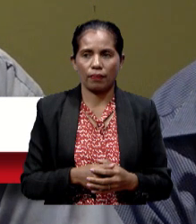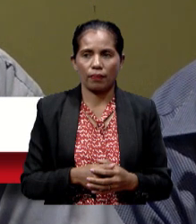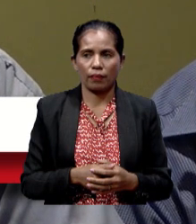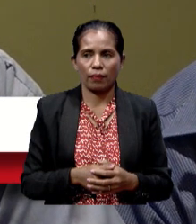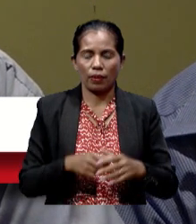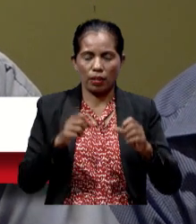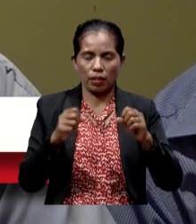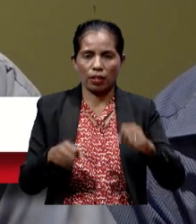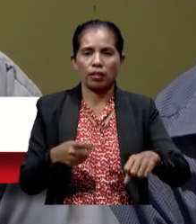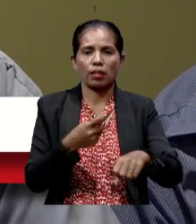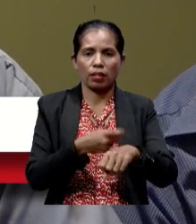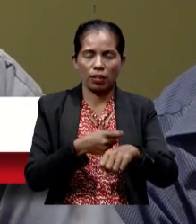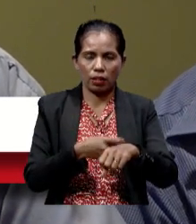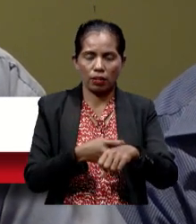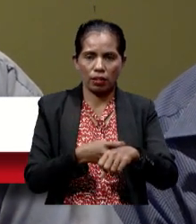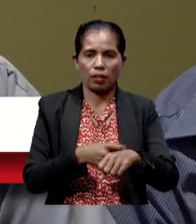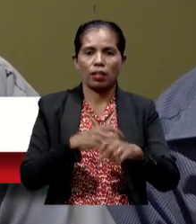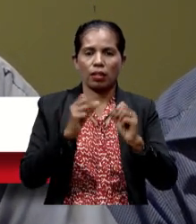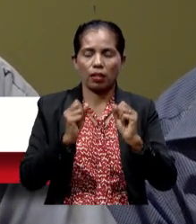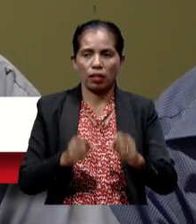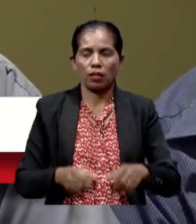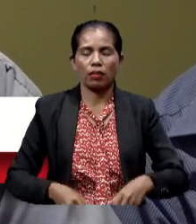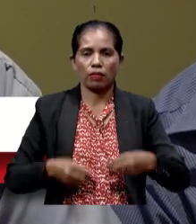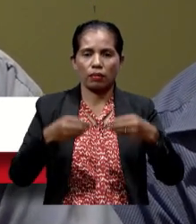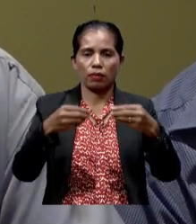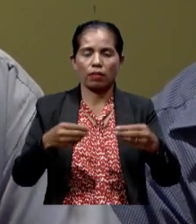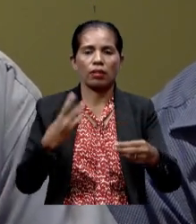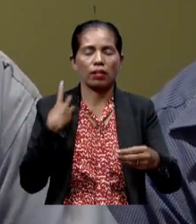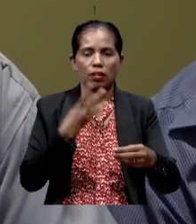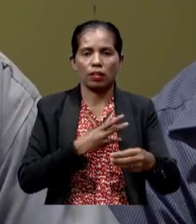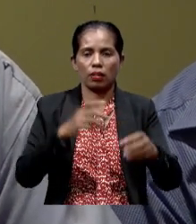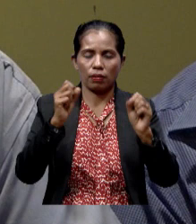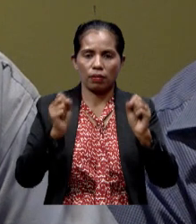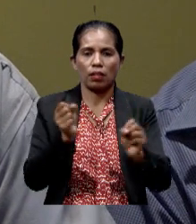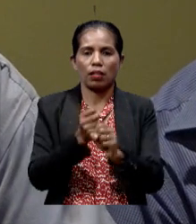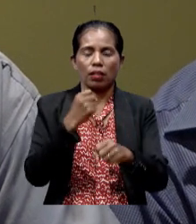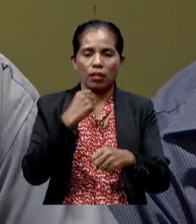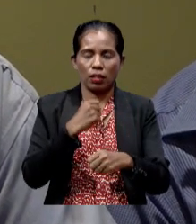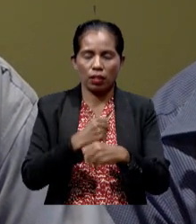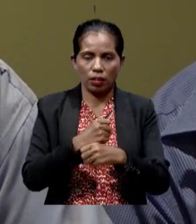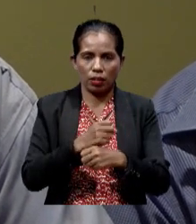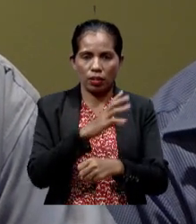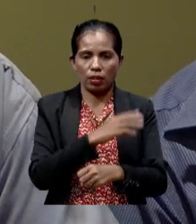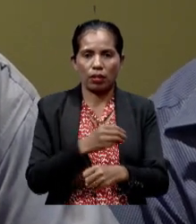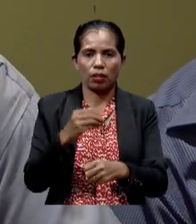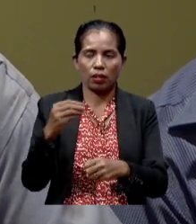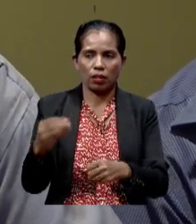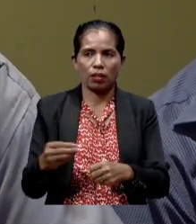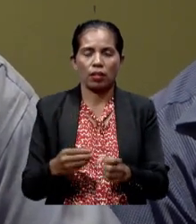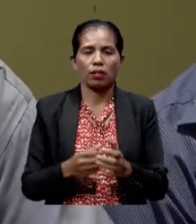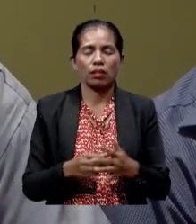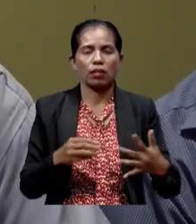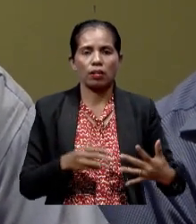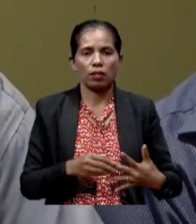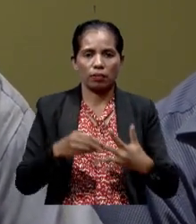meios ida ke condis boas ambientes para ita bele halo convivência comum